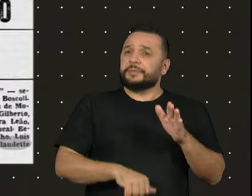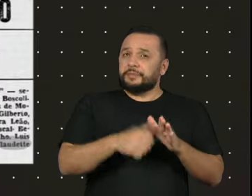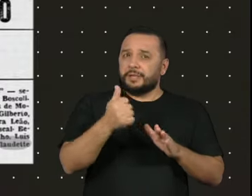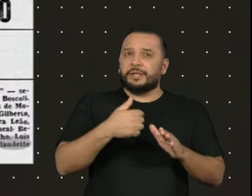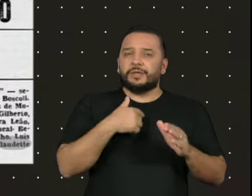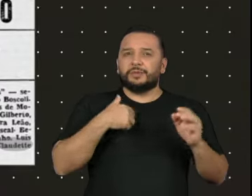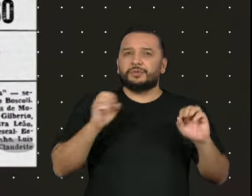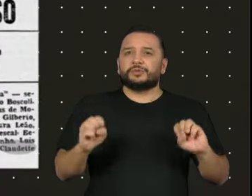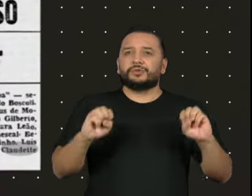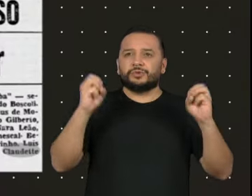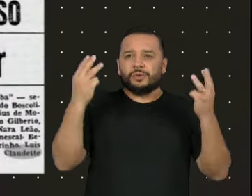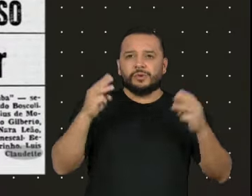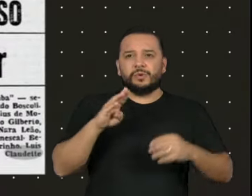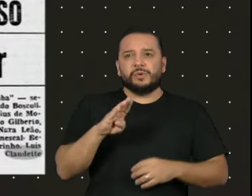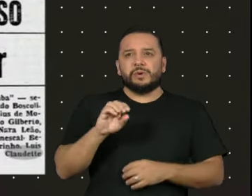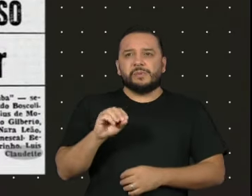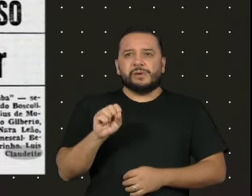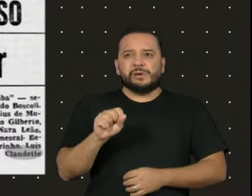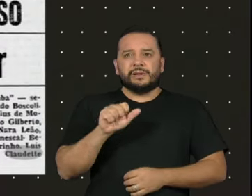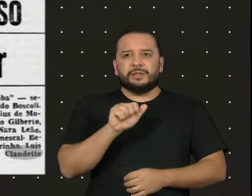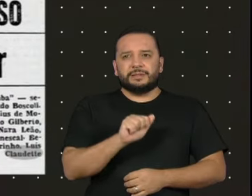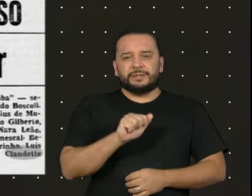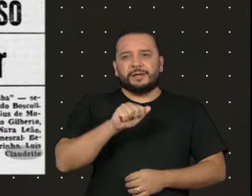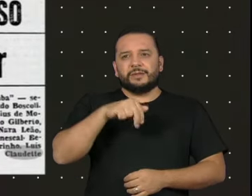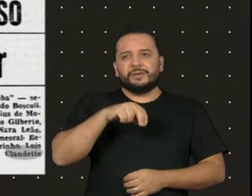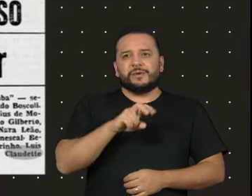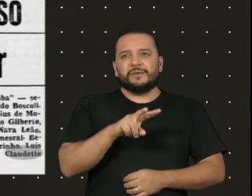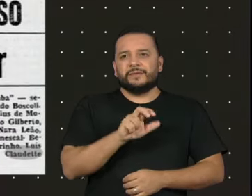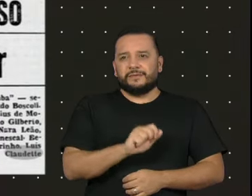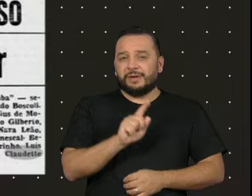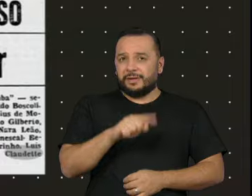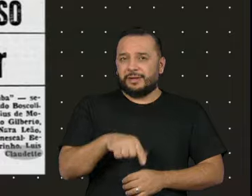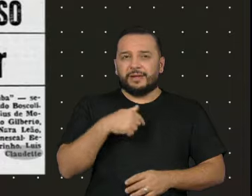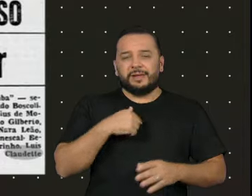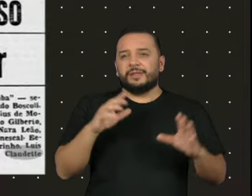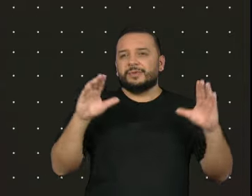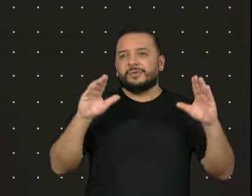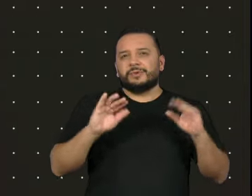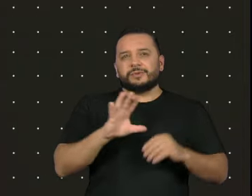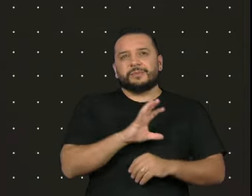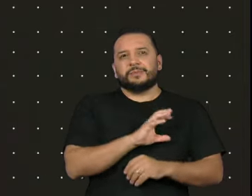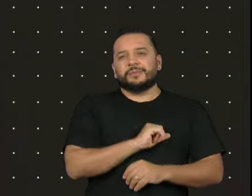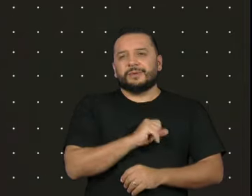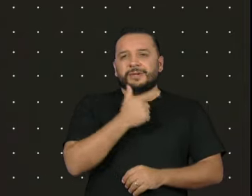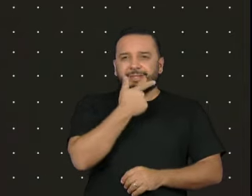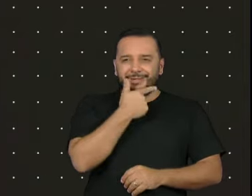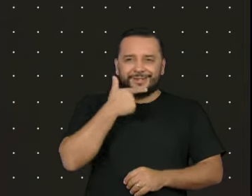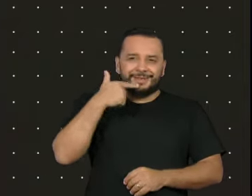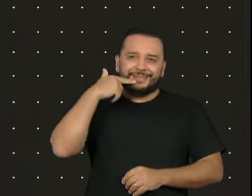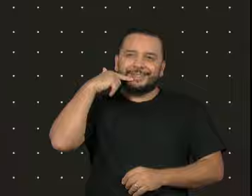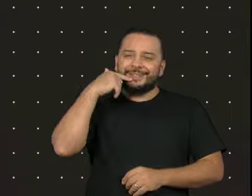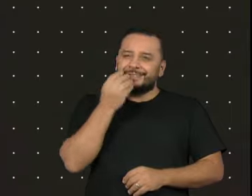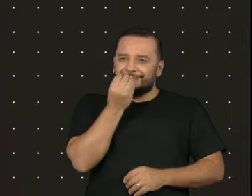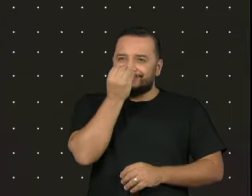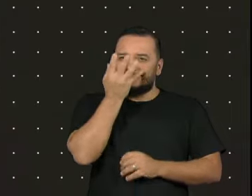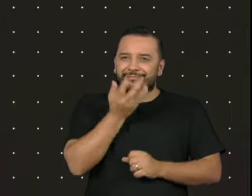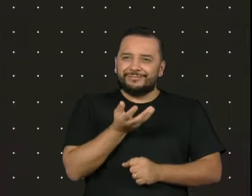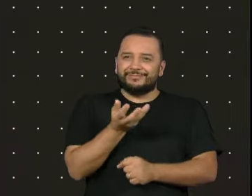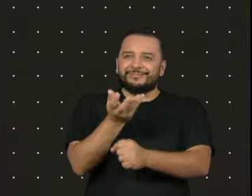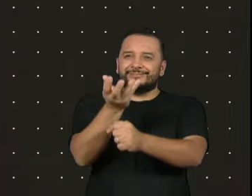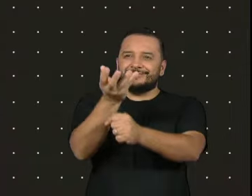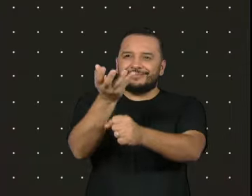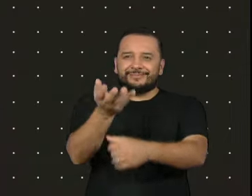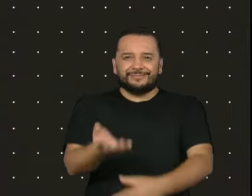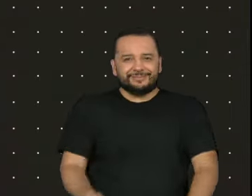gente considera, que chamou-se A Noite do Amor, o Sorriso e a Flor. Esta é a noite do amor, do sorriso e da